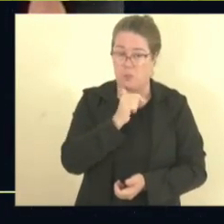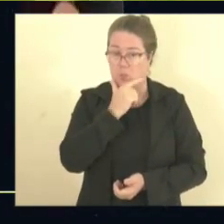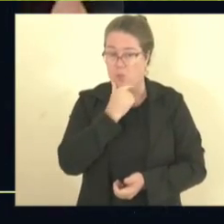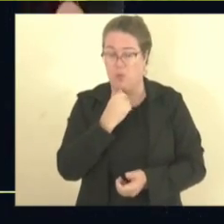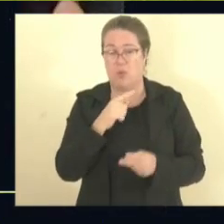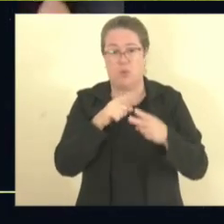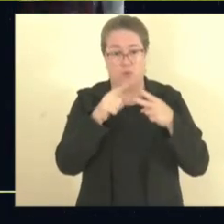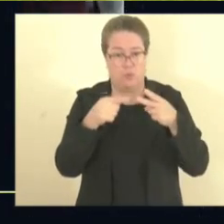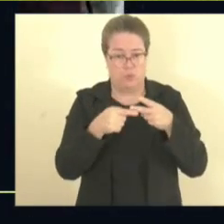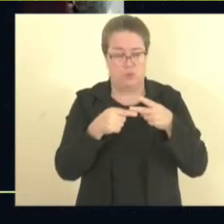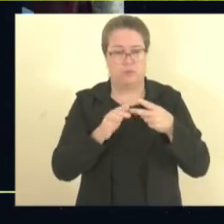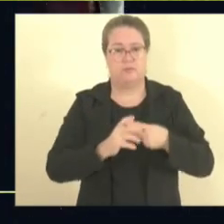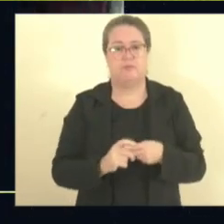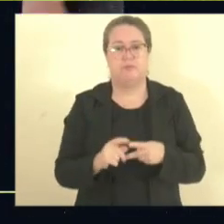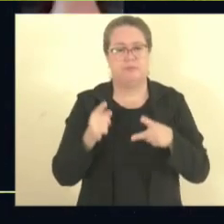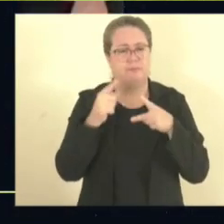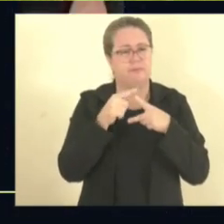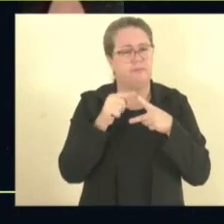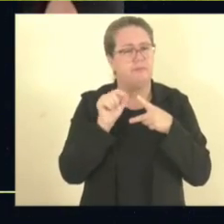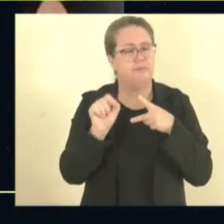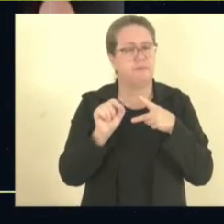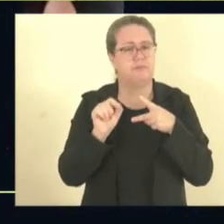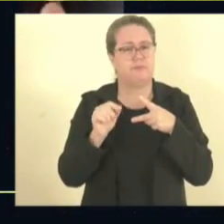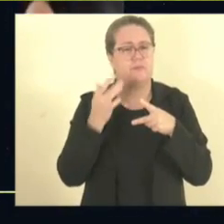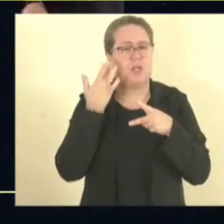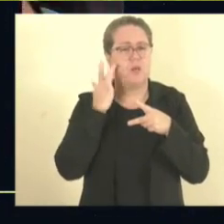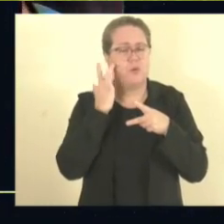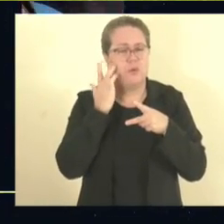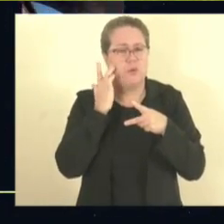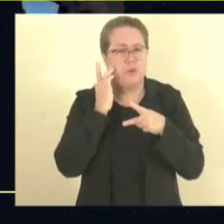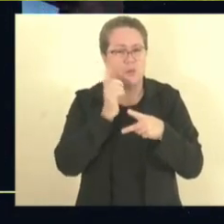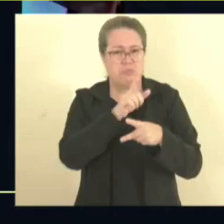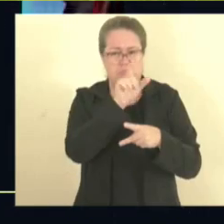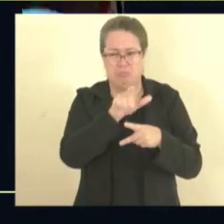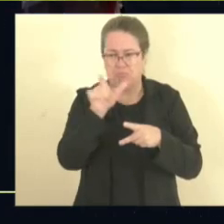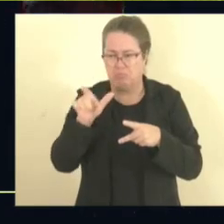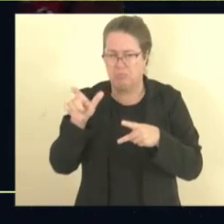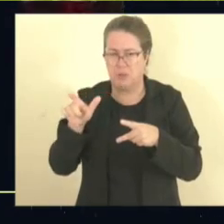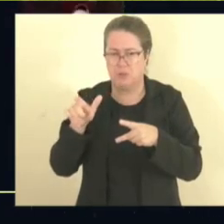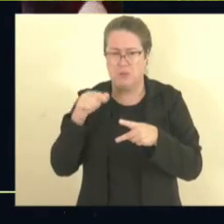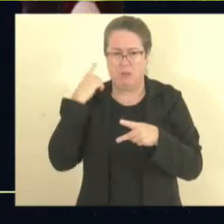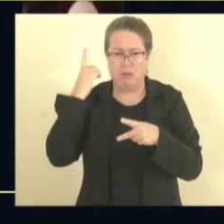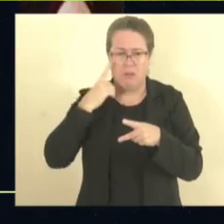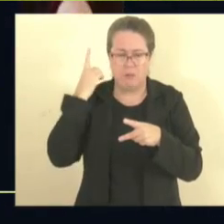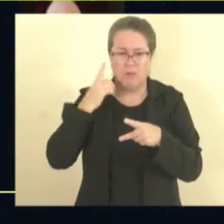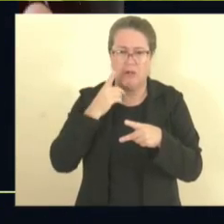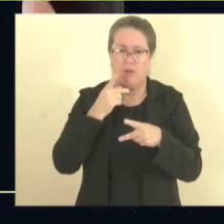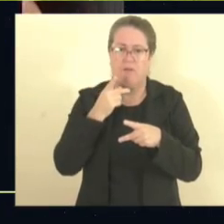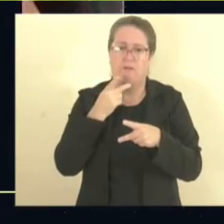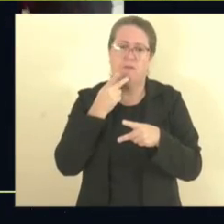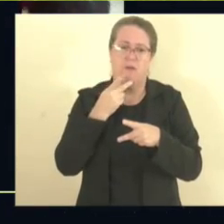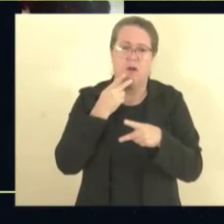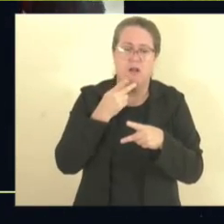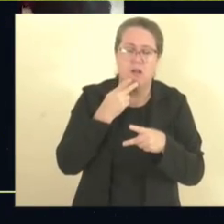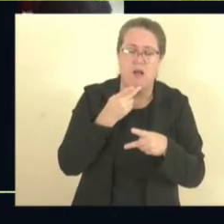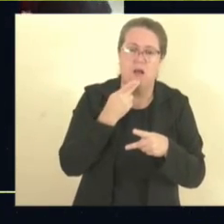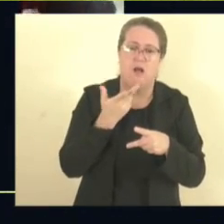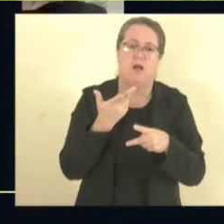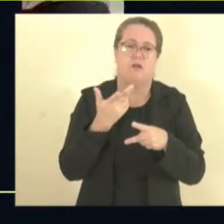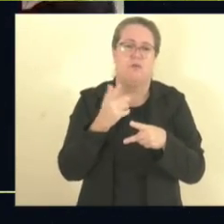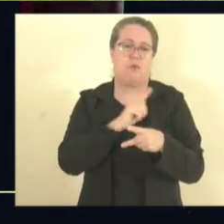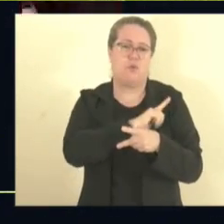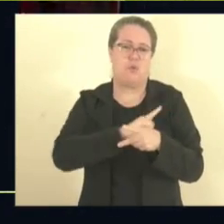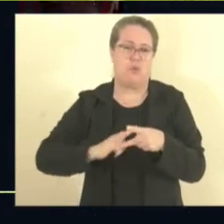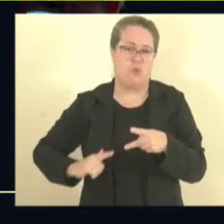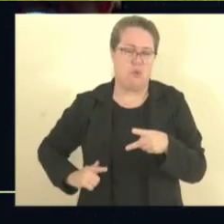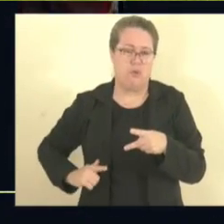questões brevemente. A primeira delas, eu acho que as pessoas aqui, os colegas que fizeram referência ao governo